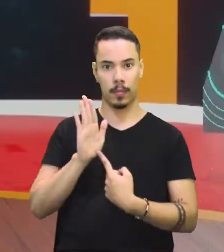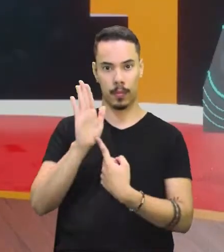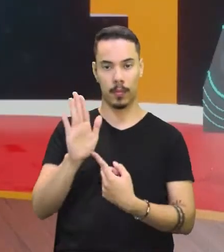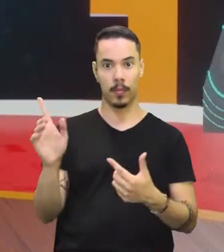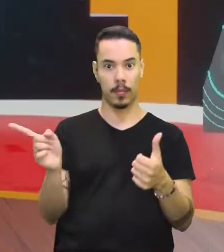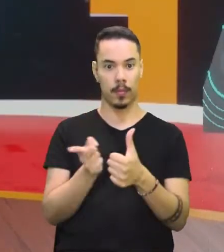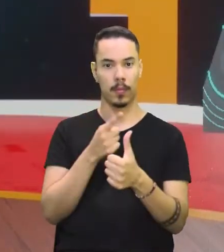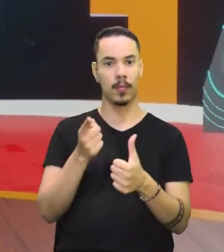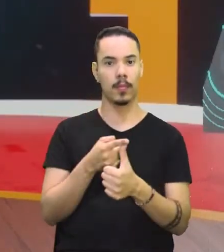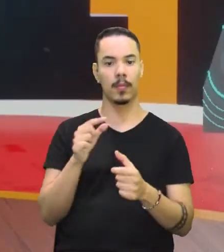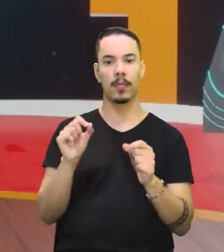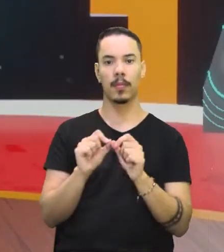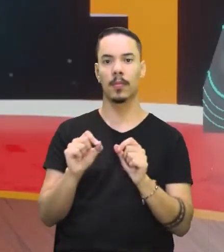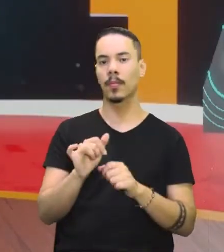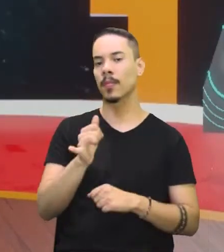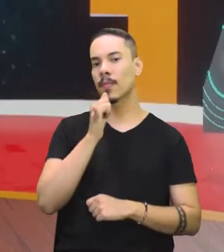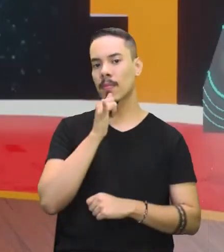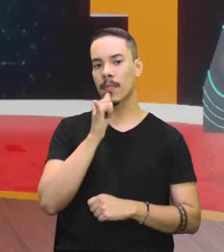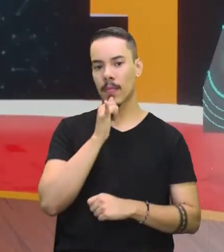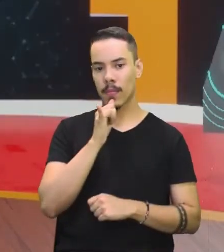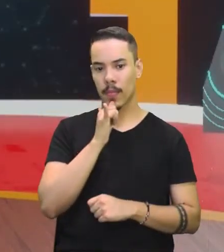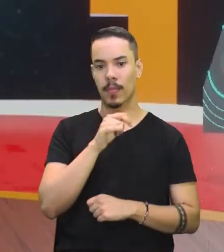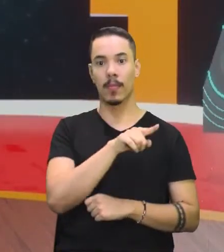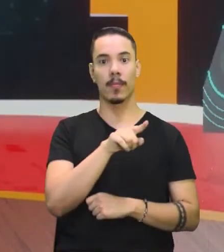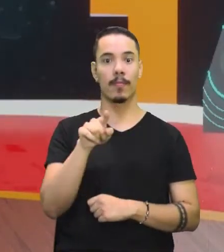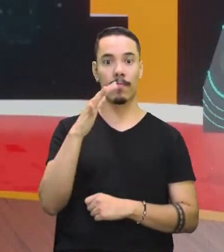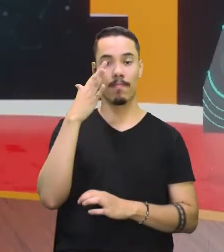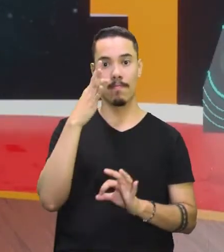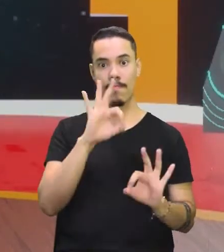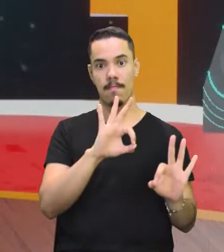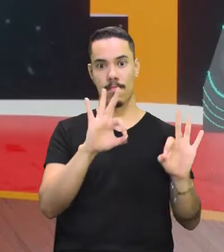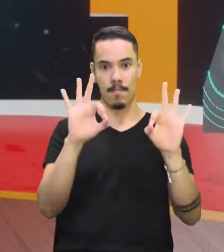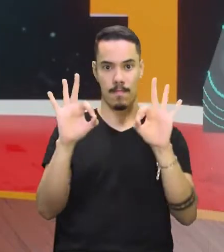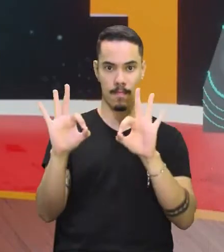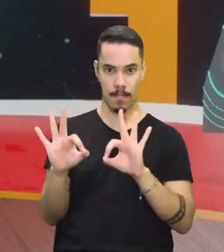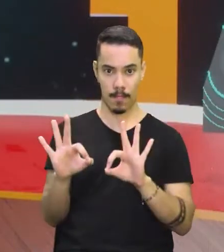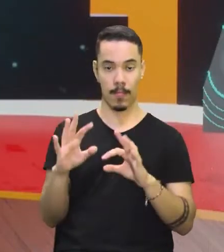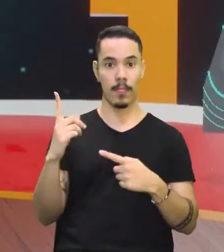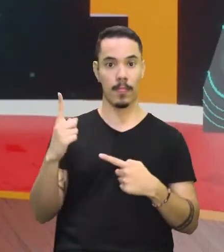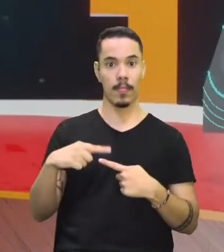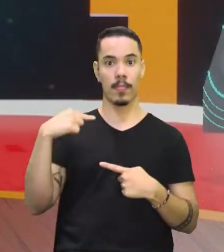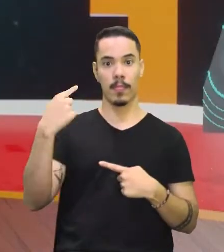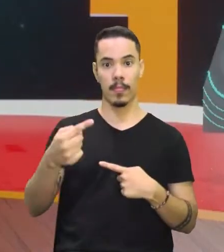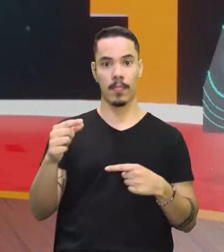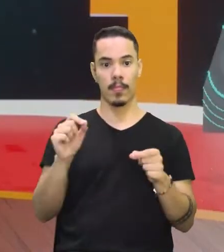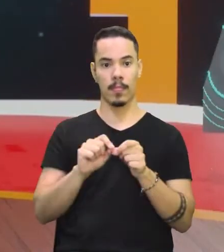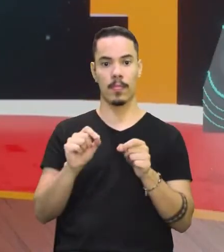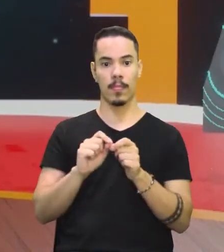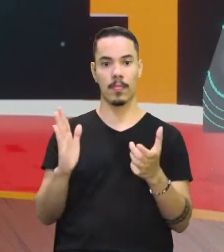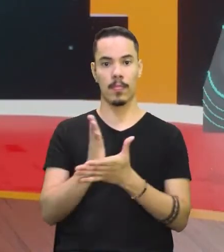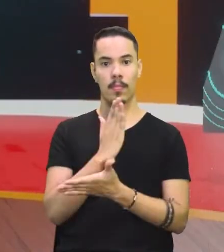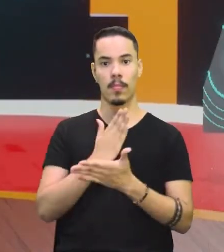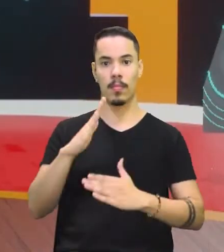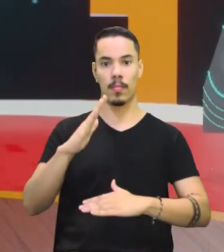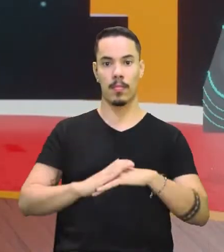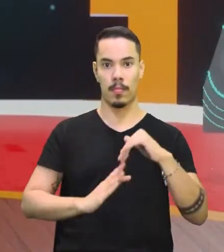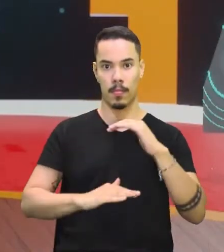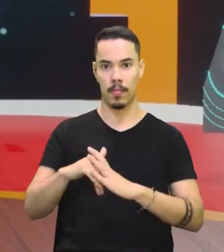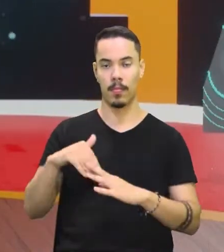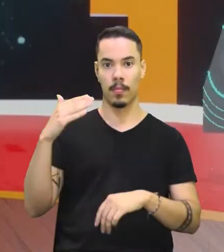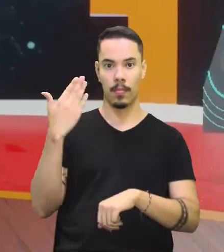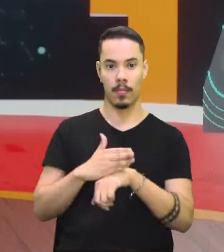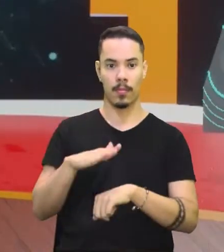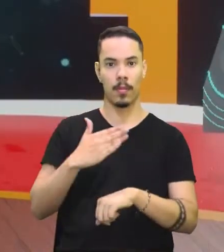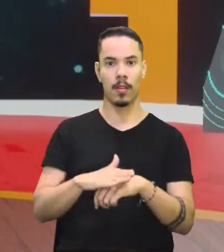vai fazer um exemplo construindo com vocês aqui no Surgir e na sequência a gente faz outros práticos aqui, né? Fazendo